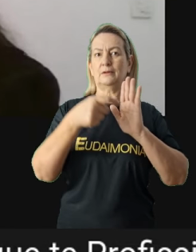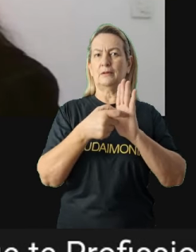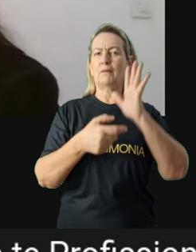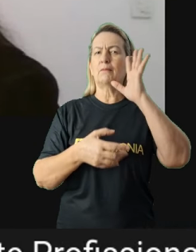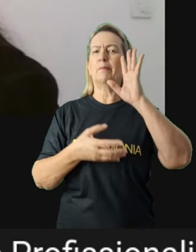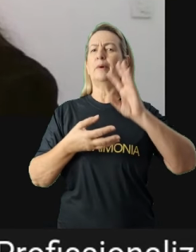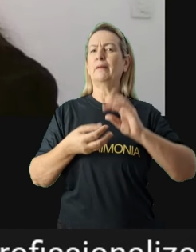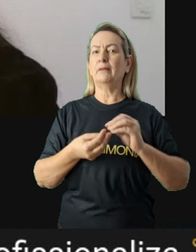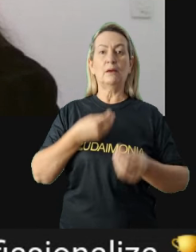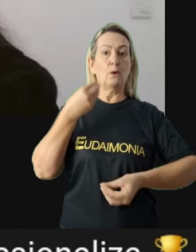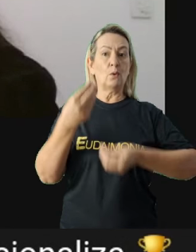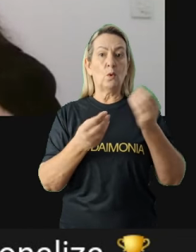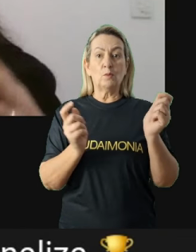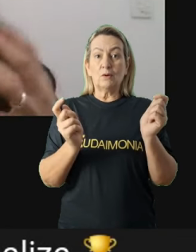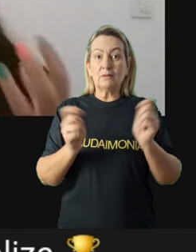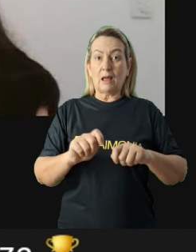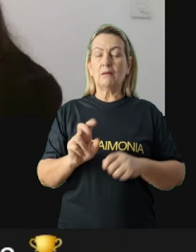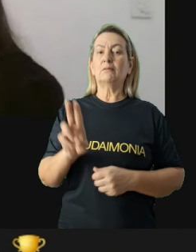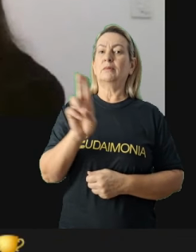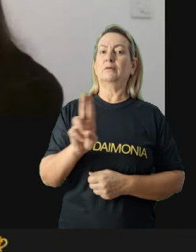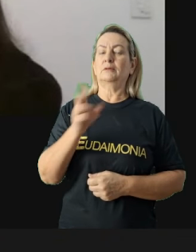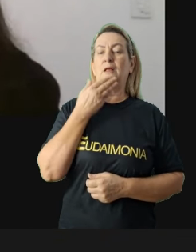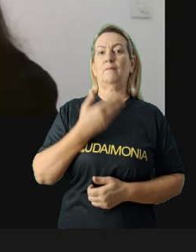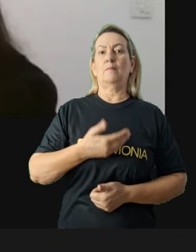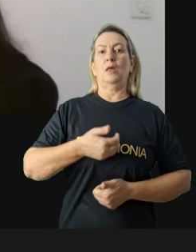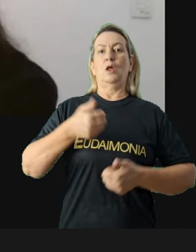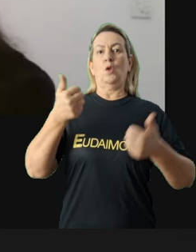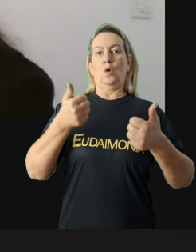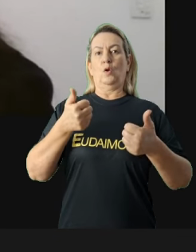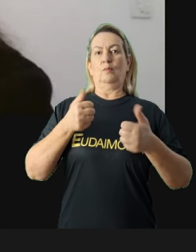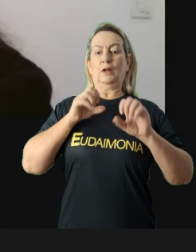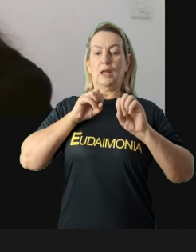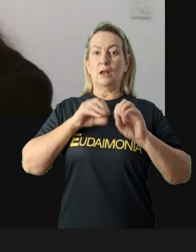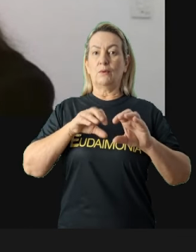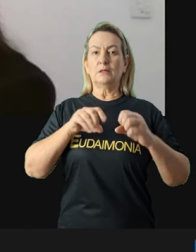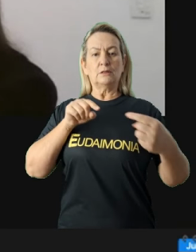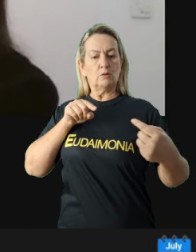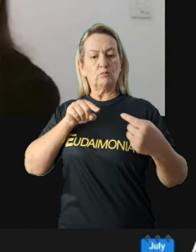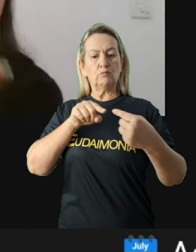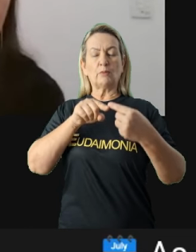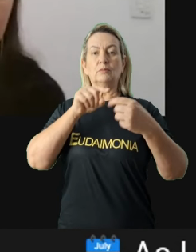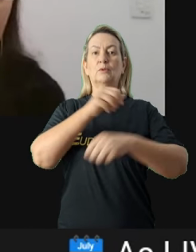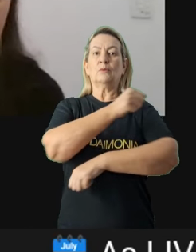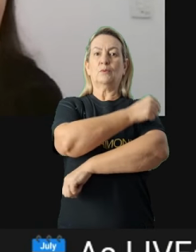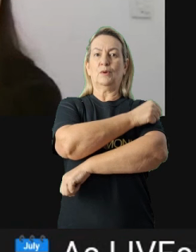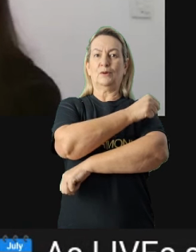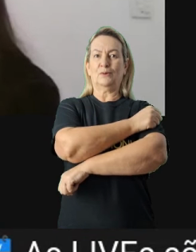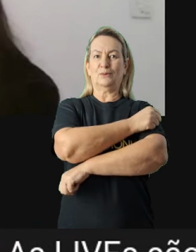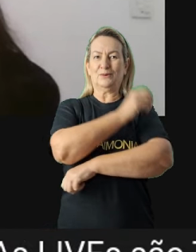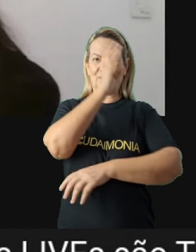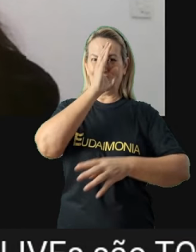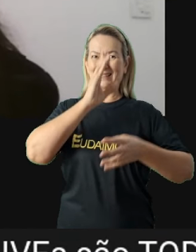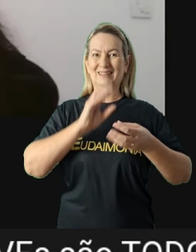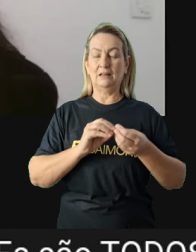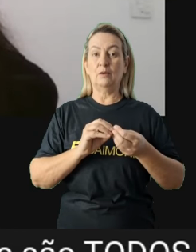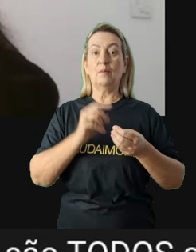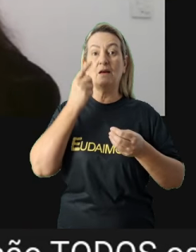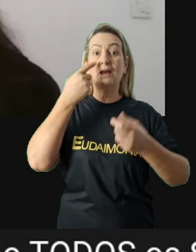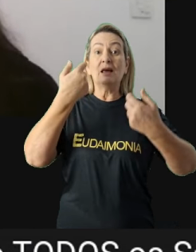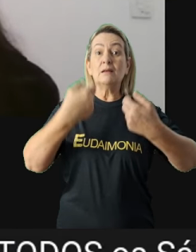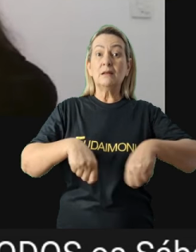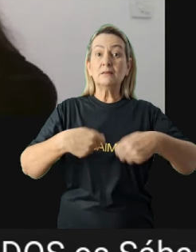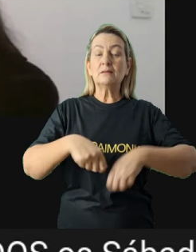esses recursos da inteligência artificial, tentar entender, né, de que forma nós podemos utilizar melhor para personalizar, sim, o nosso